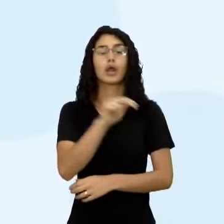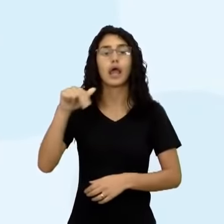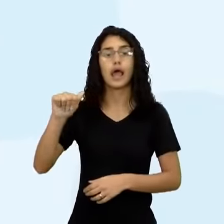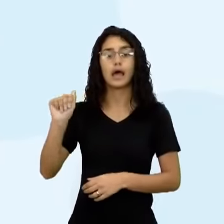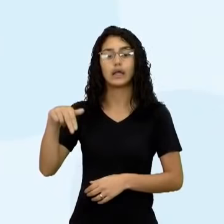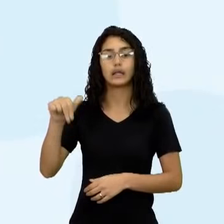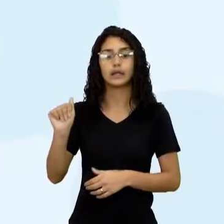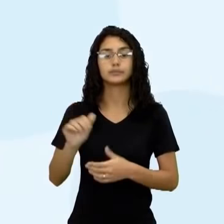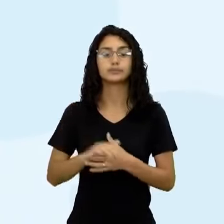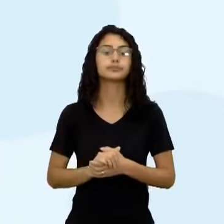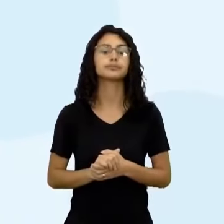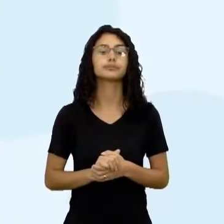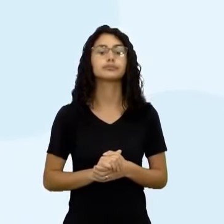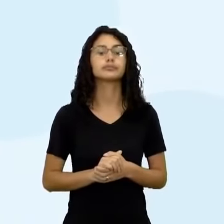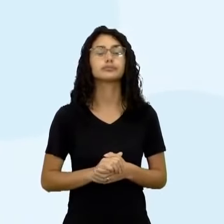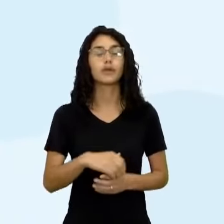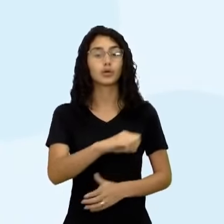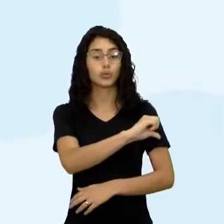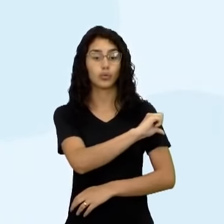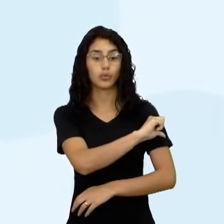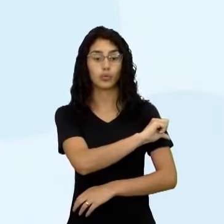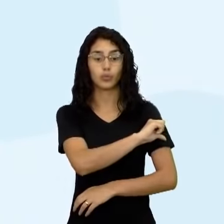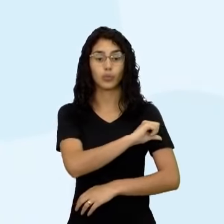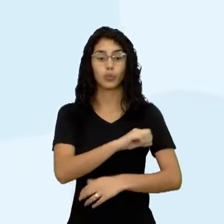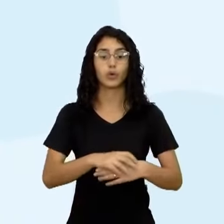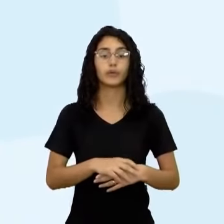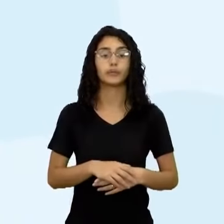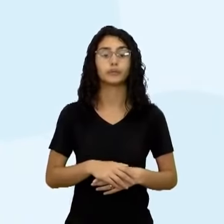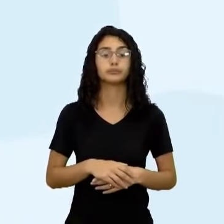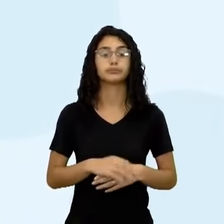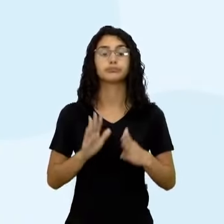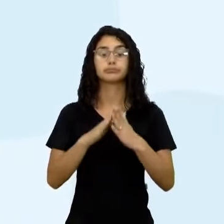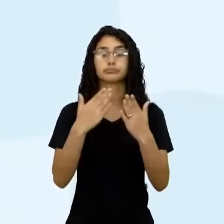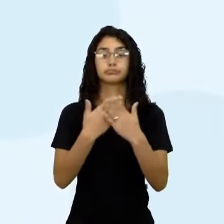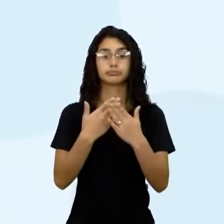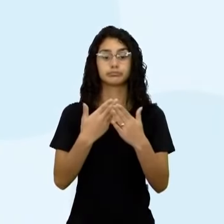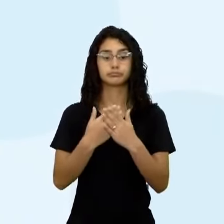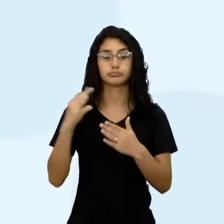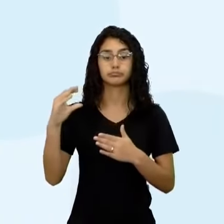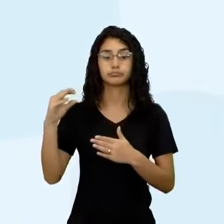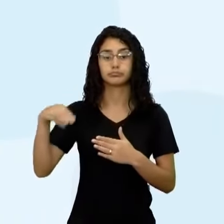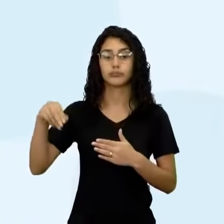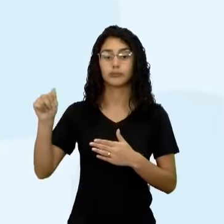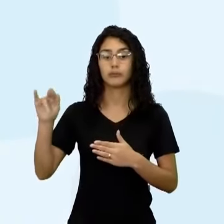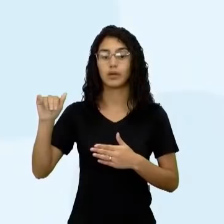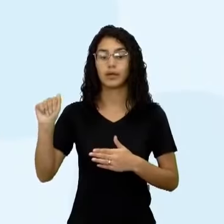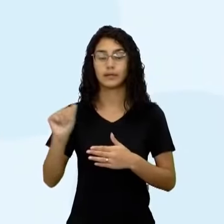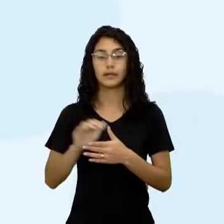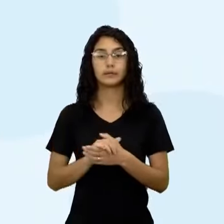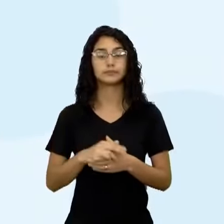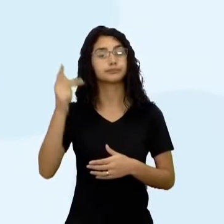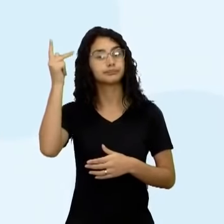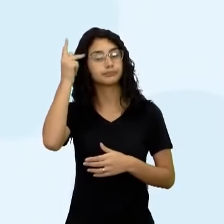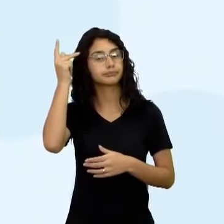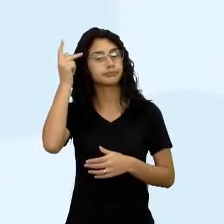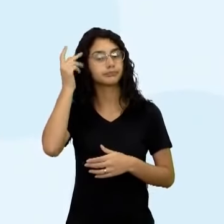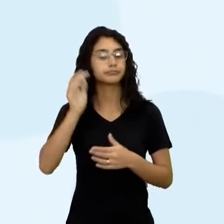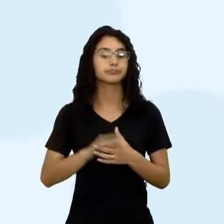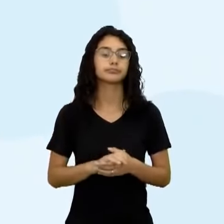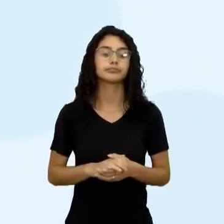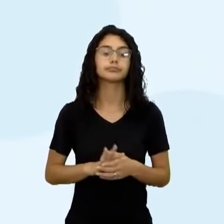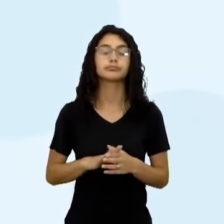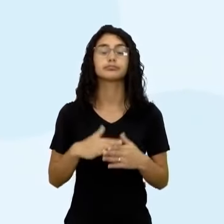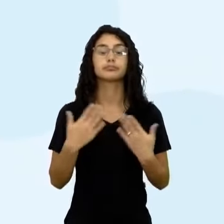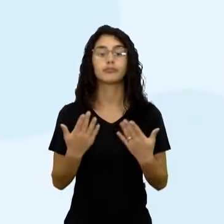lourencini estudante do 9º ano da Escola Estadual Professora Maria do Carmo de Godoy Ramos Serra Negra São Paulo ela é